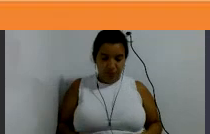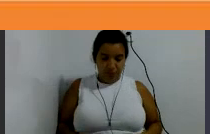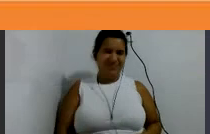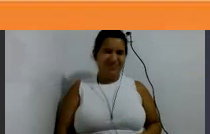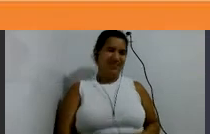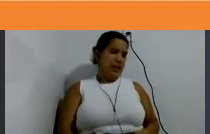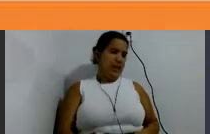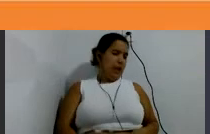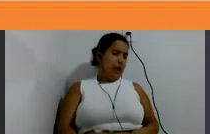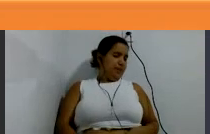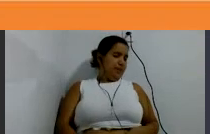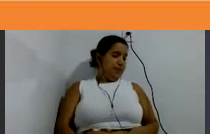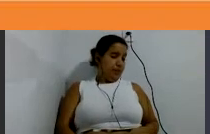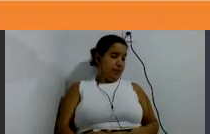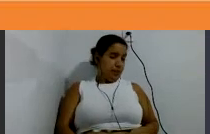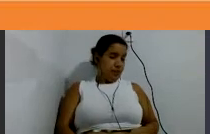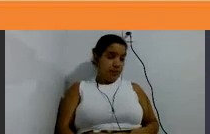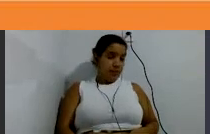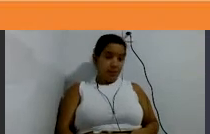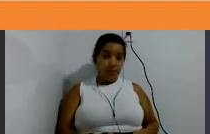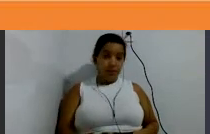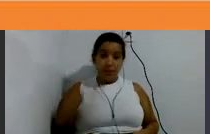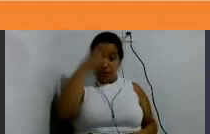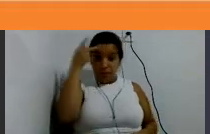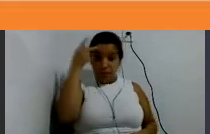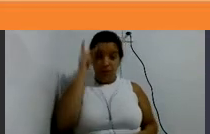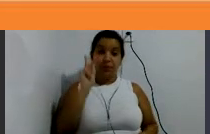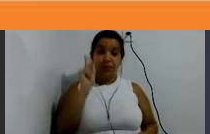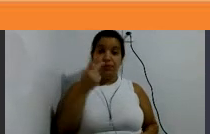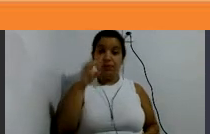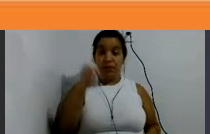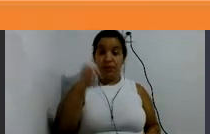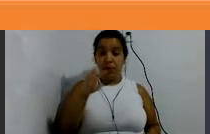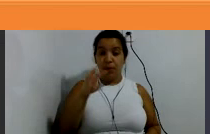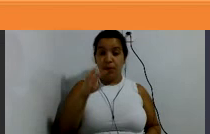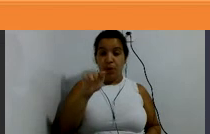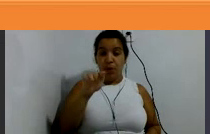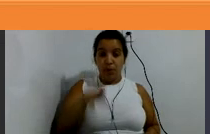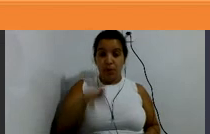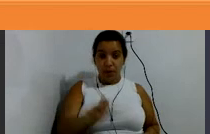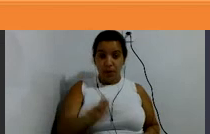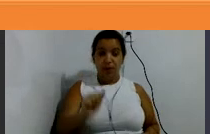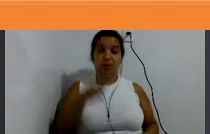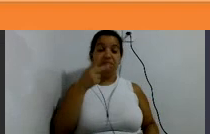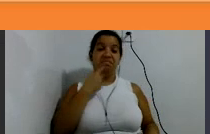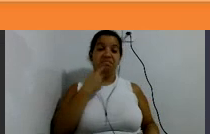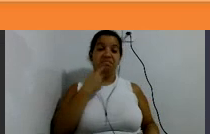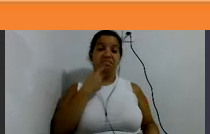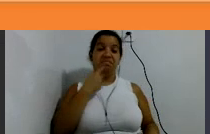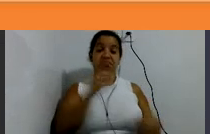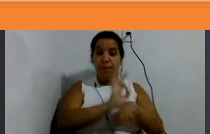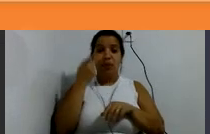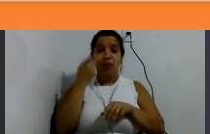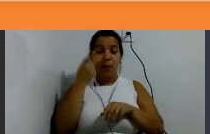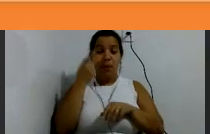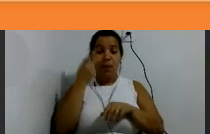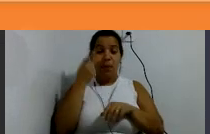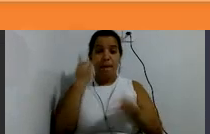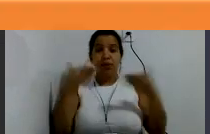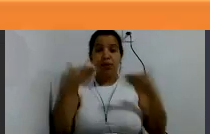diagnosticar um caso de malária. O paciente, ele tinha uma hemoglobina de 16 e uma hemácia normal. No segundo exame, que ele já